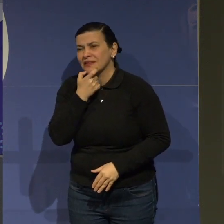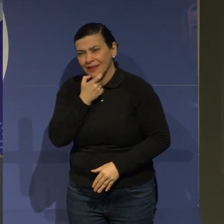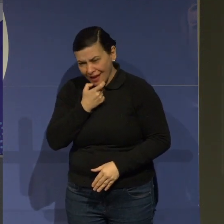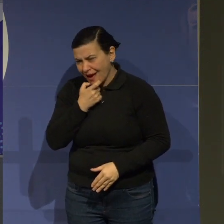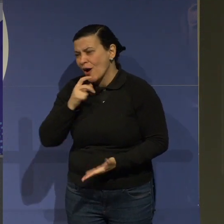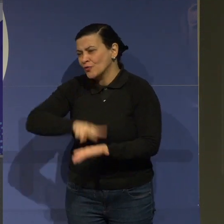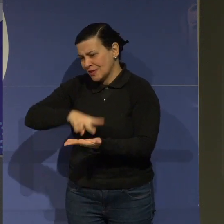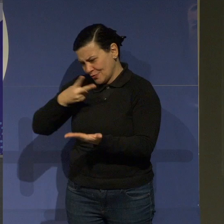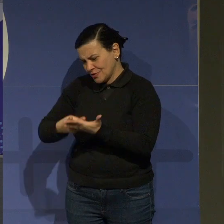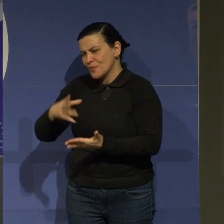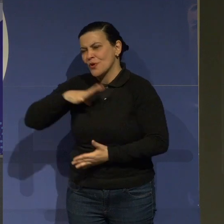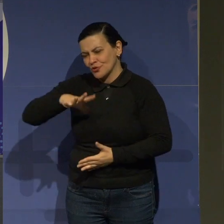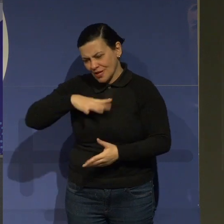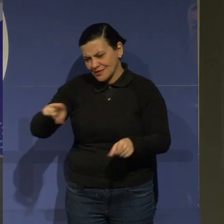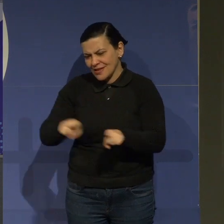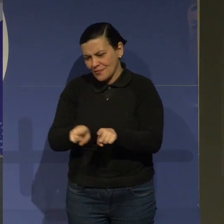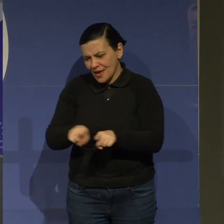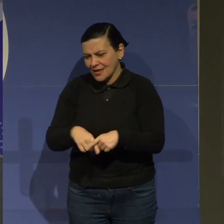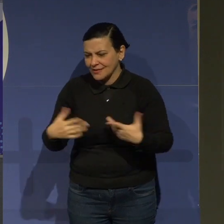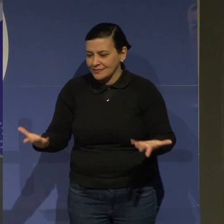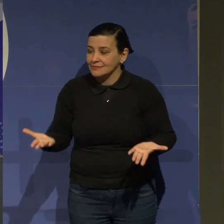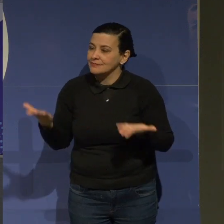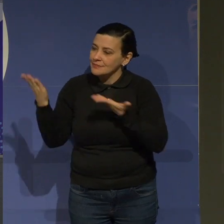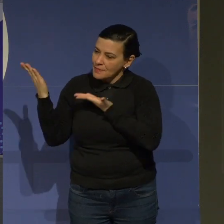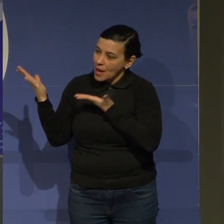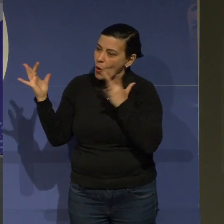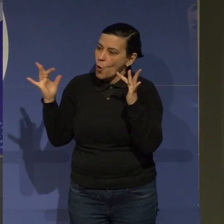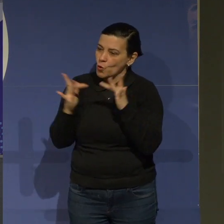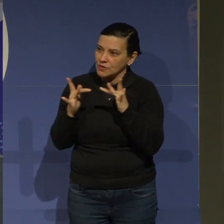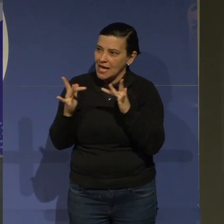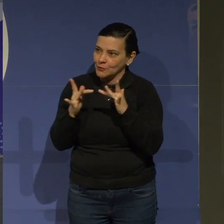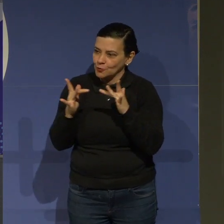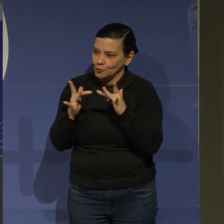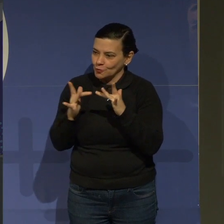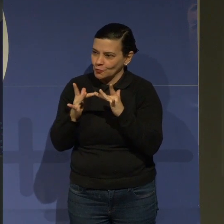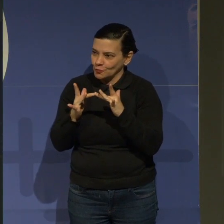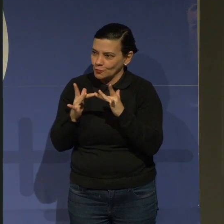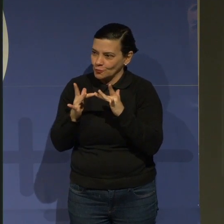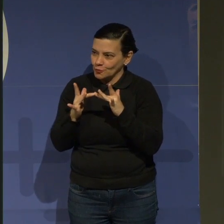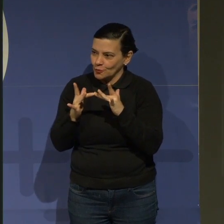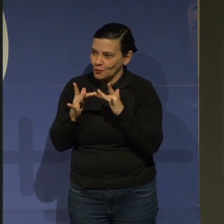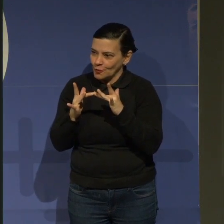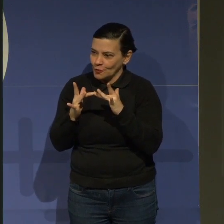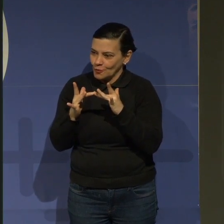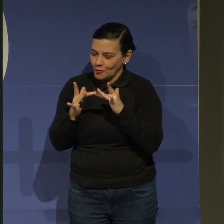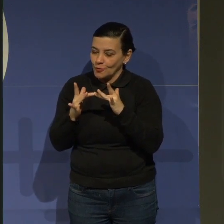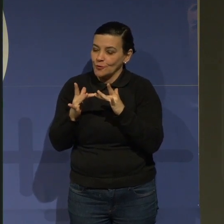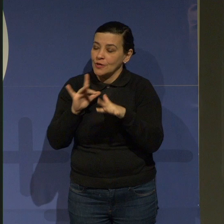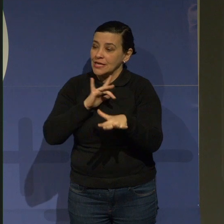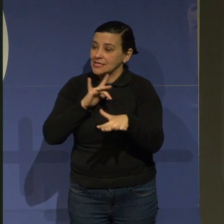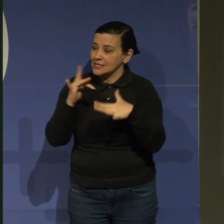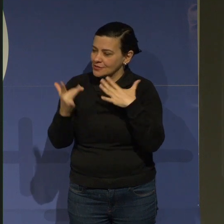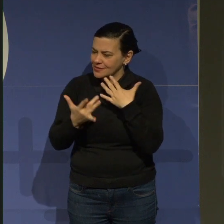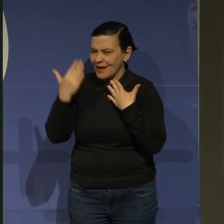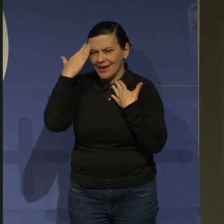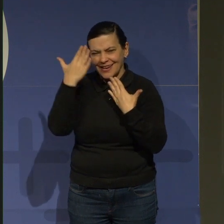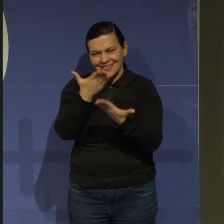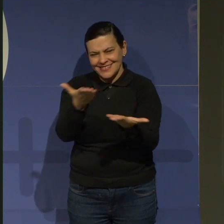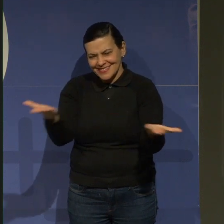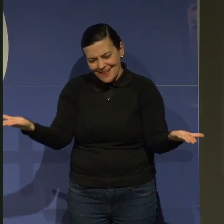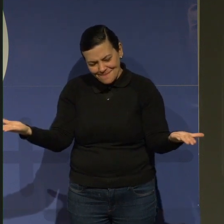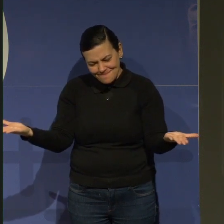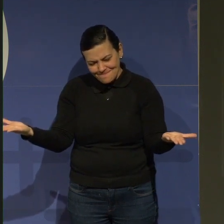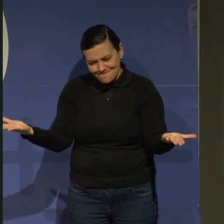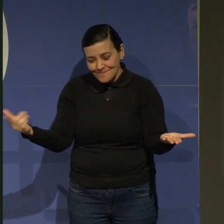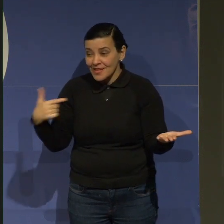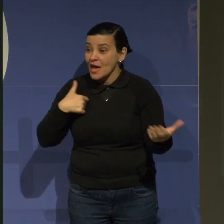em português também. Aqui eu deixo meus contatos. Isa, nas redes sociais. Queria agradecer muito.